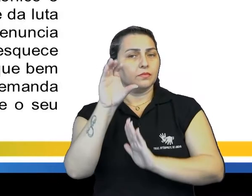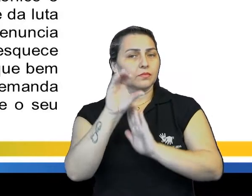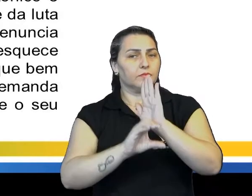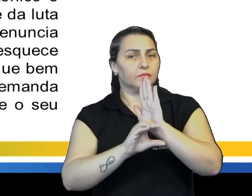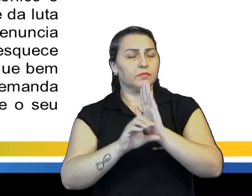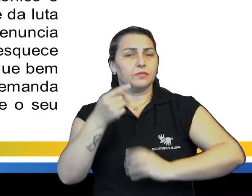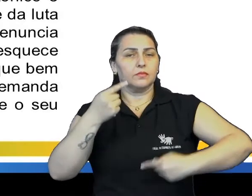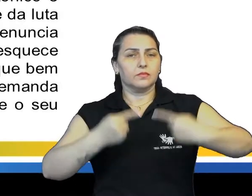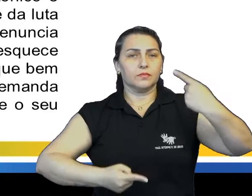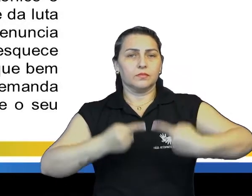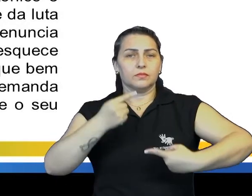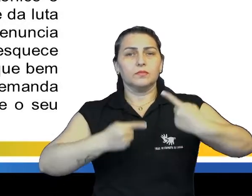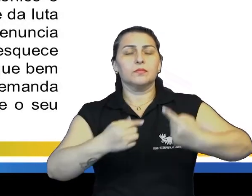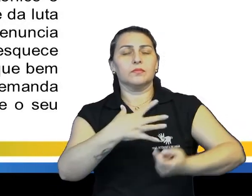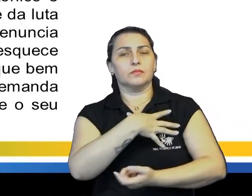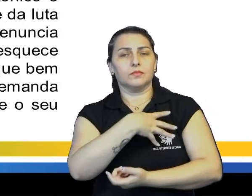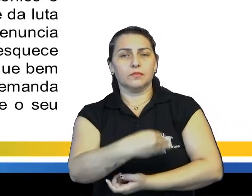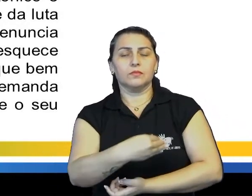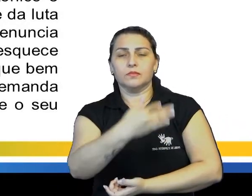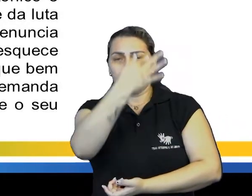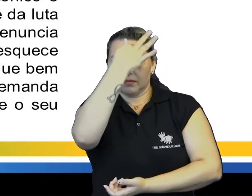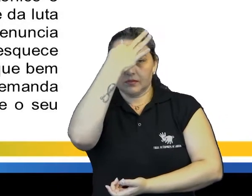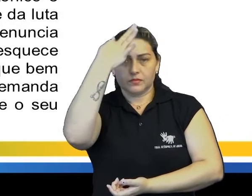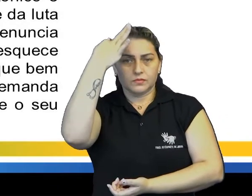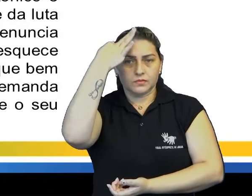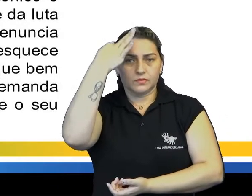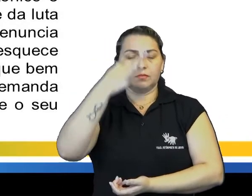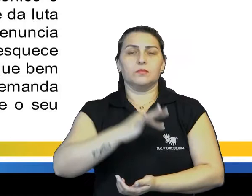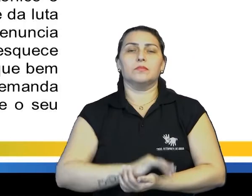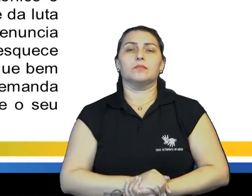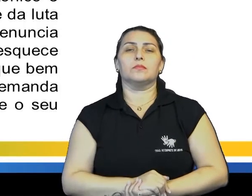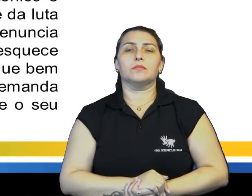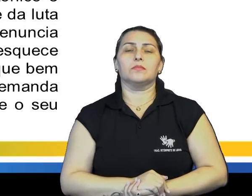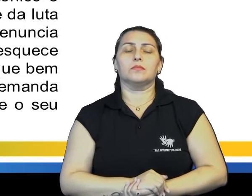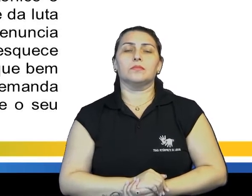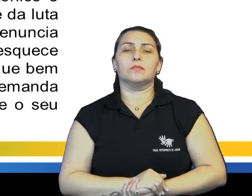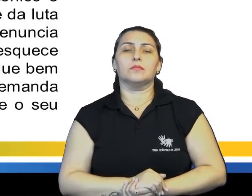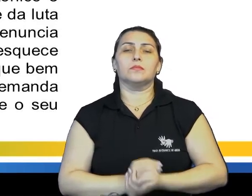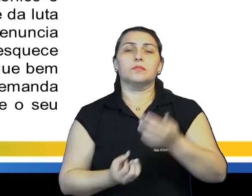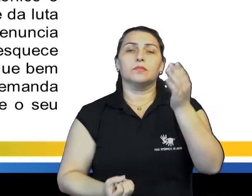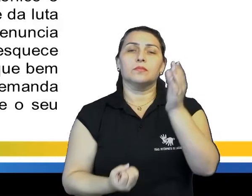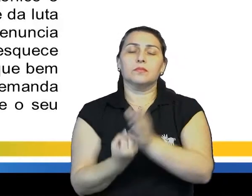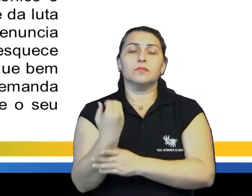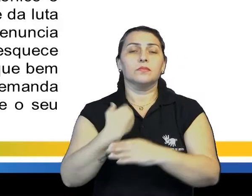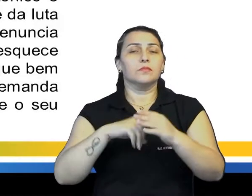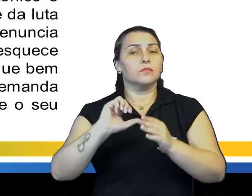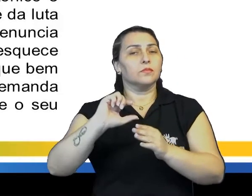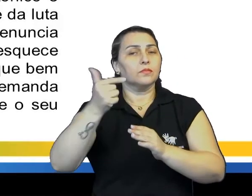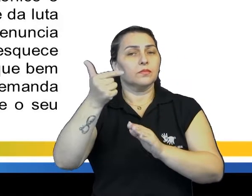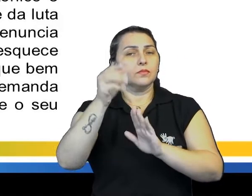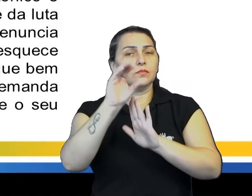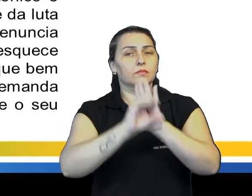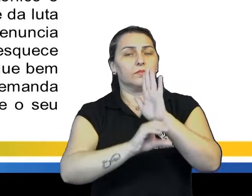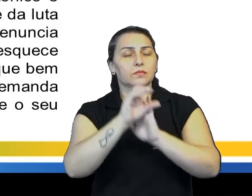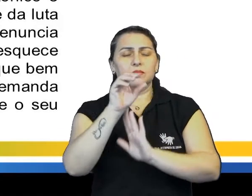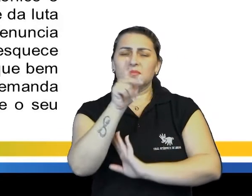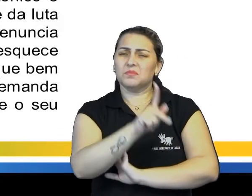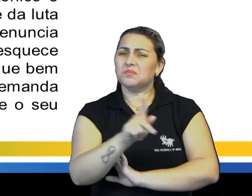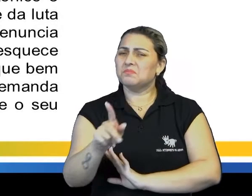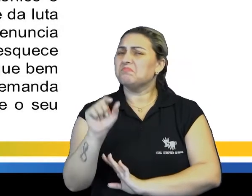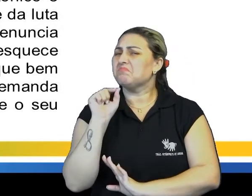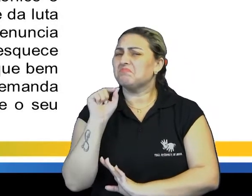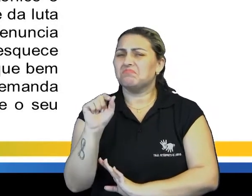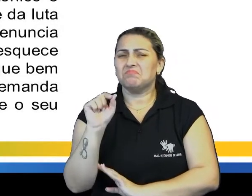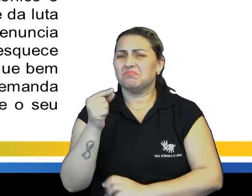né? A política como filha da filosofia. Então nasce outro conceito aí, a política. Professor, o que